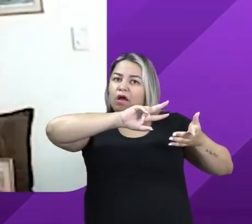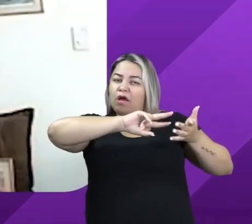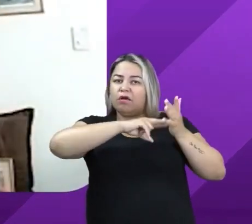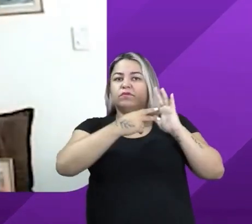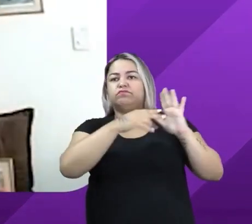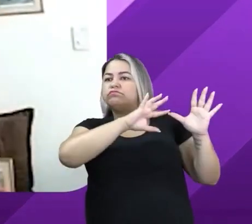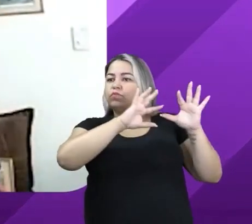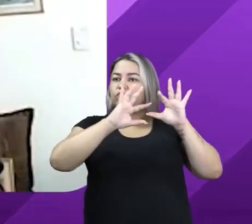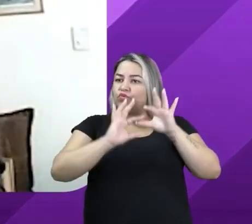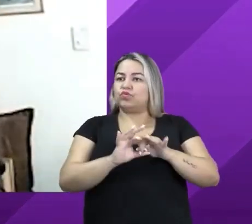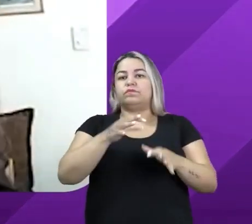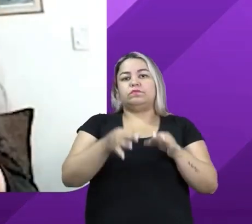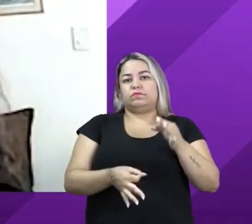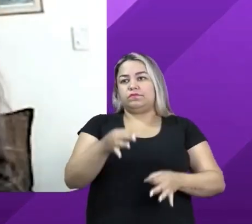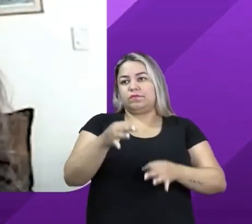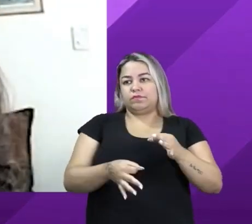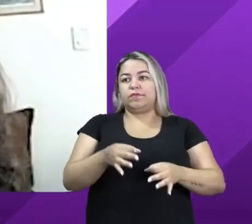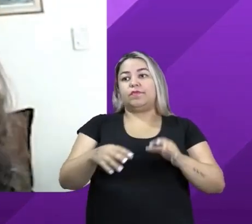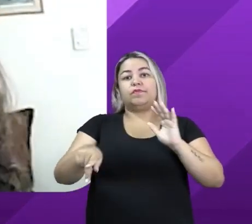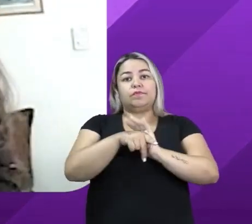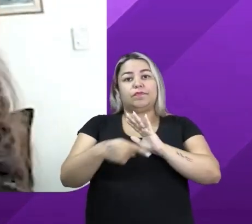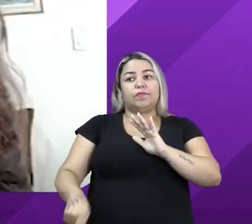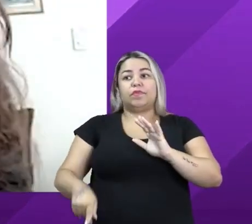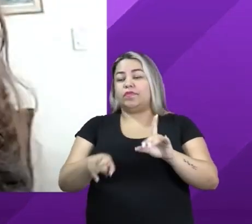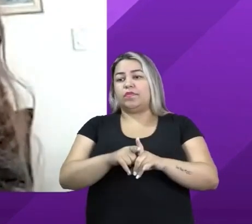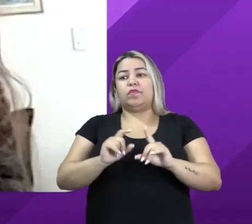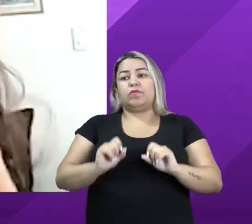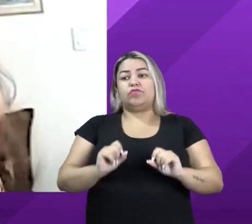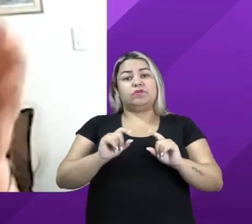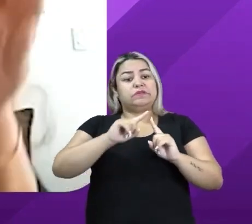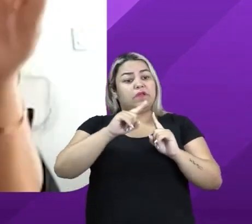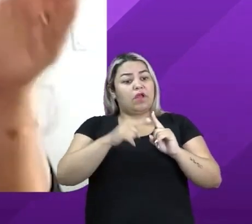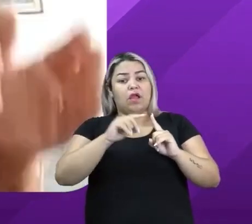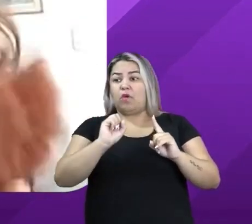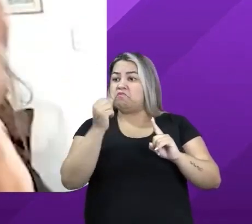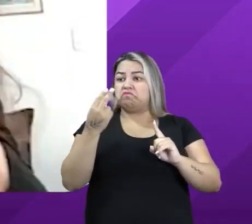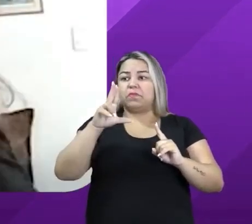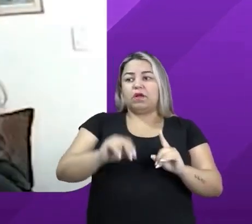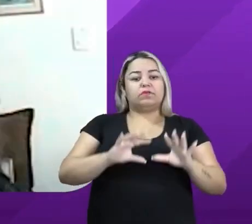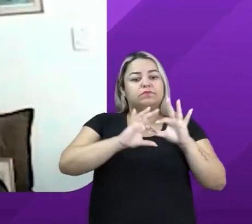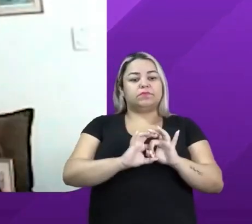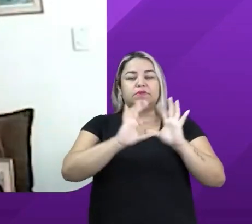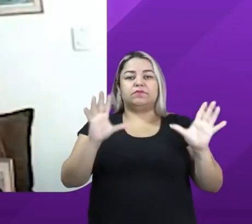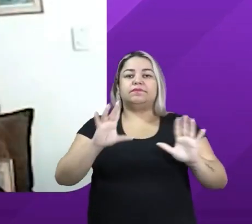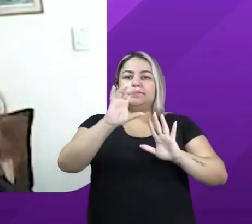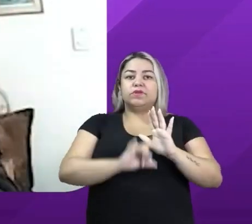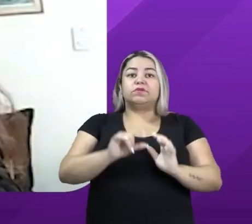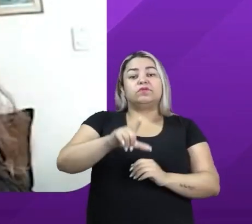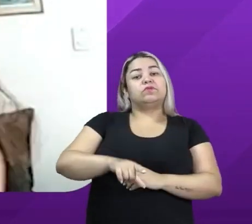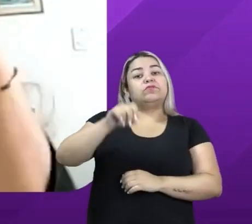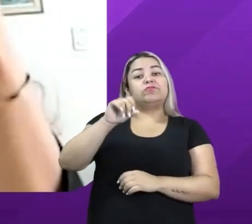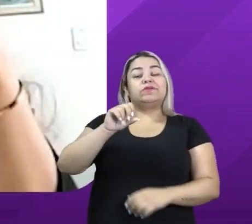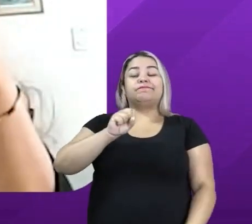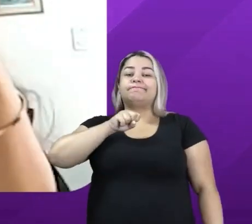justiça reprodutiva. Mas justiça reprodutiva não é apenas essa liberdade e direito de escolha se